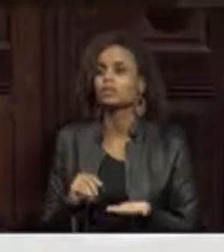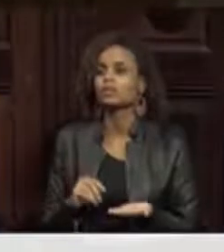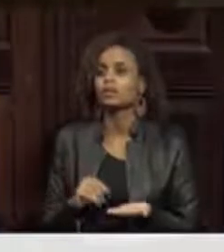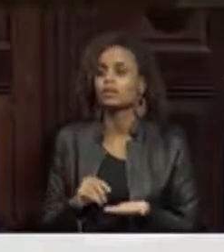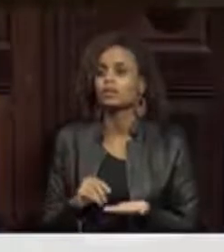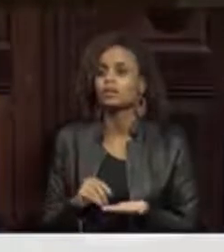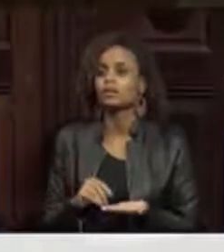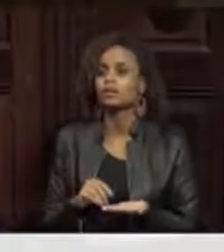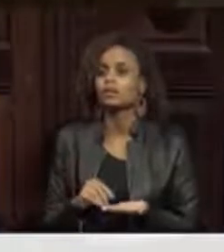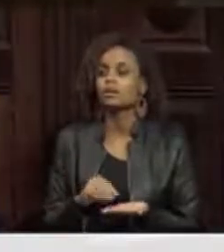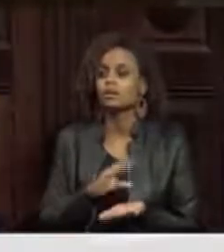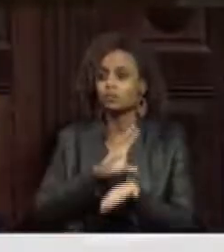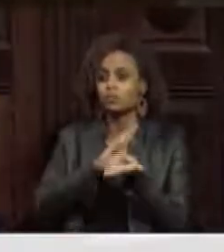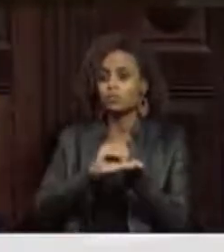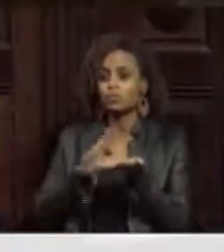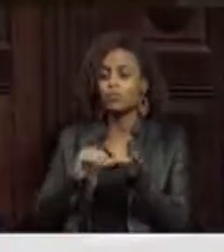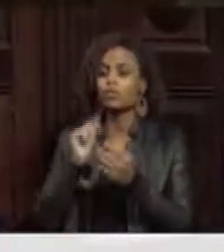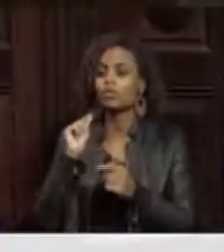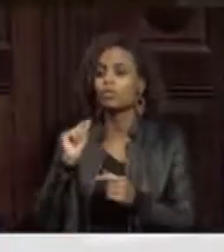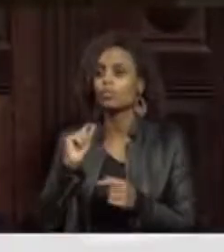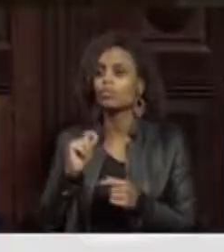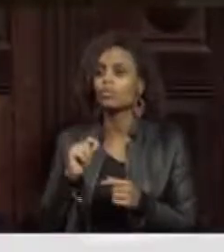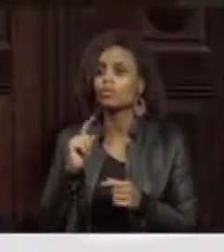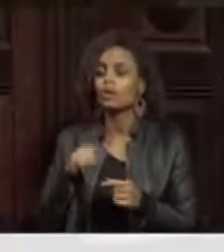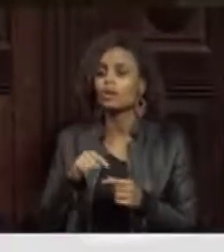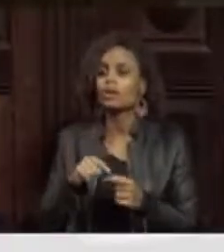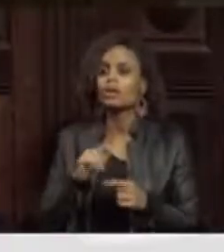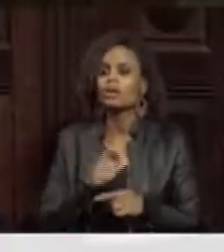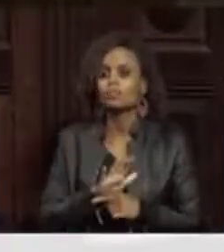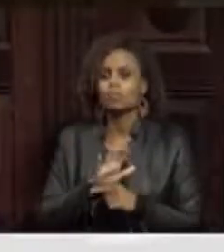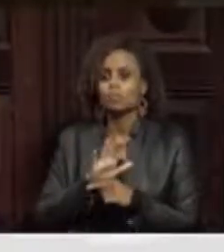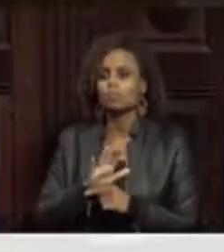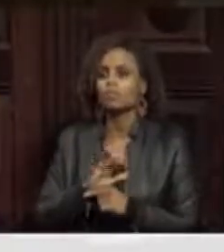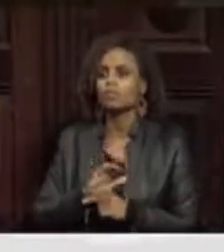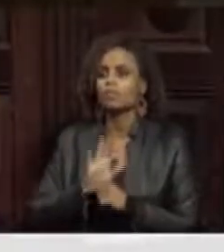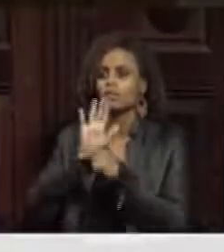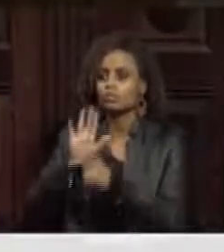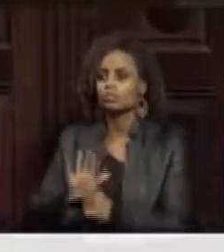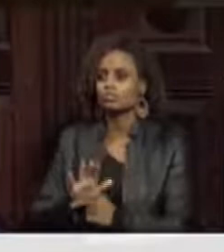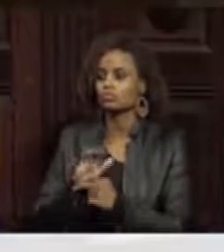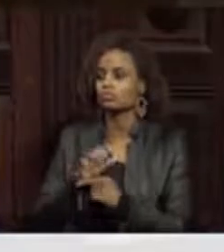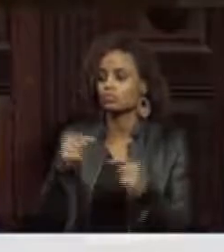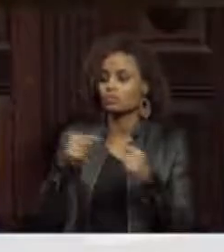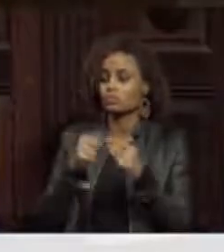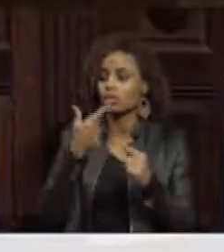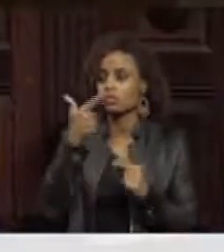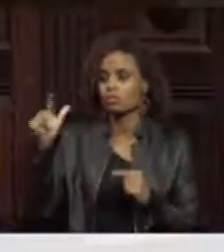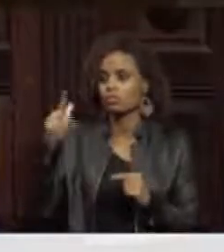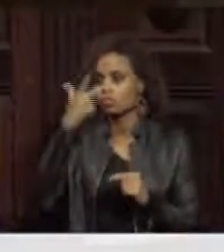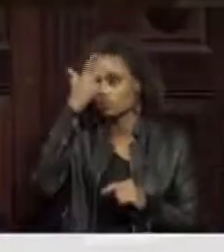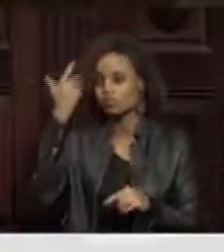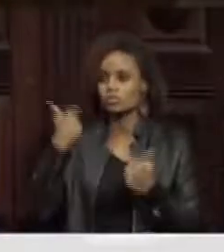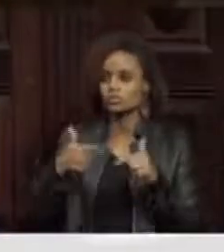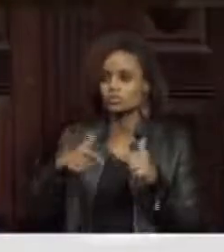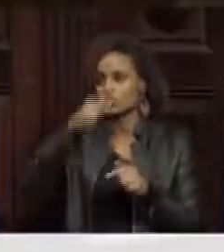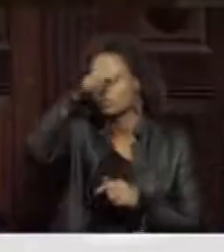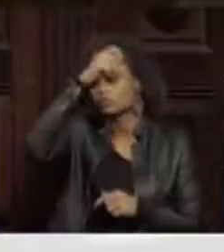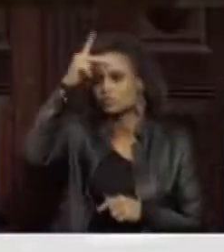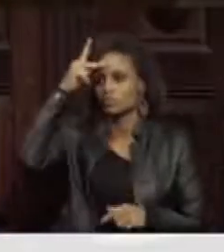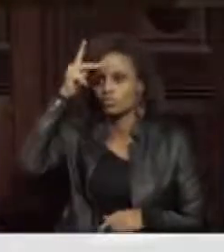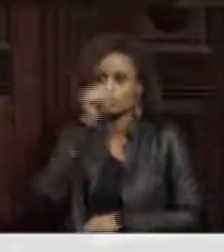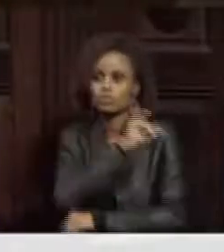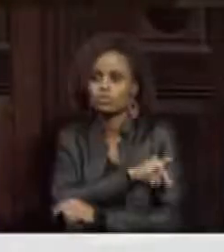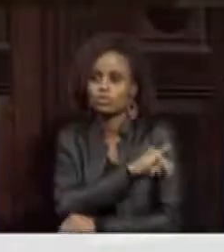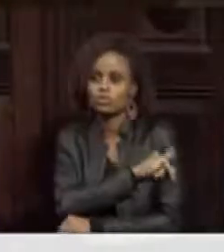coloquei emendas no sentido de valorizarmos outros profissionais, coloquei